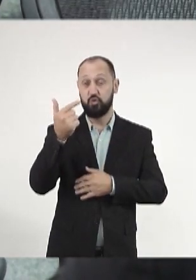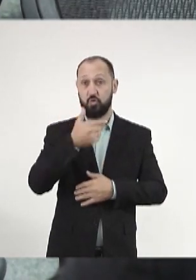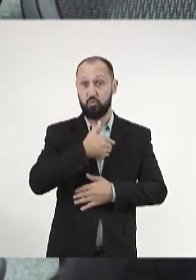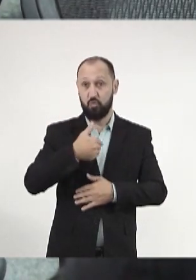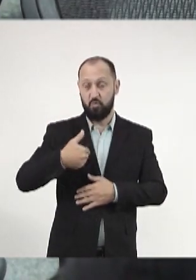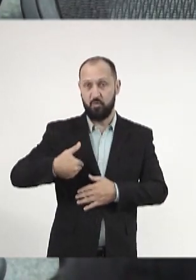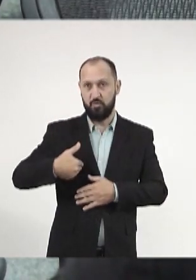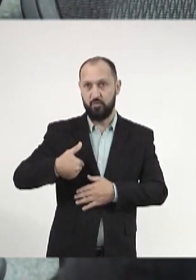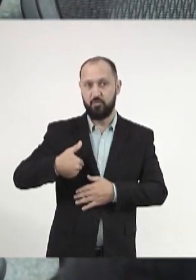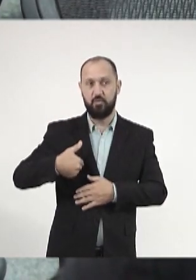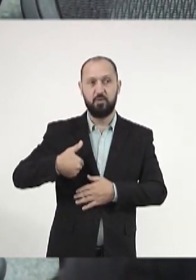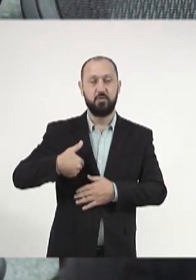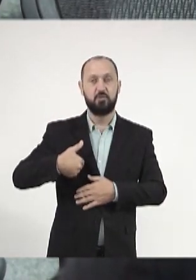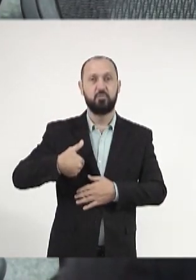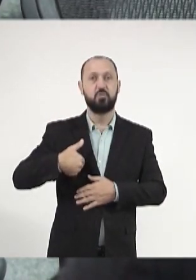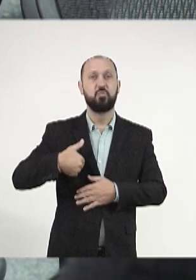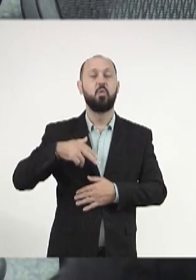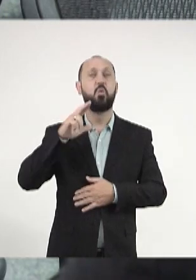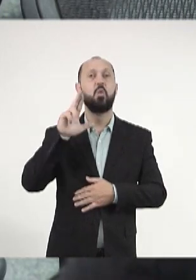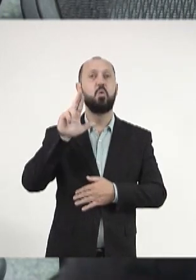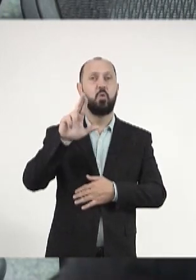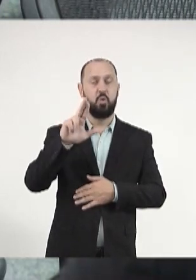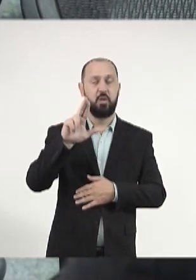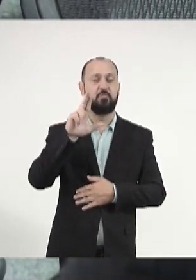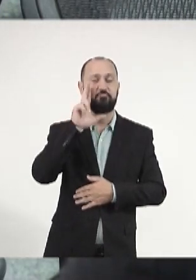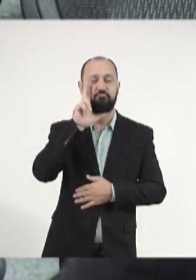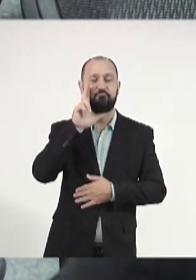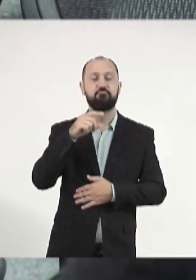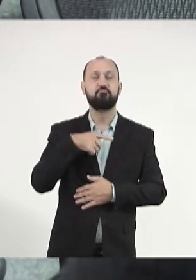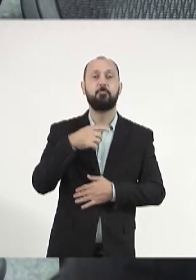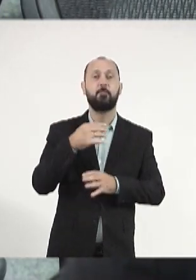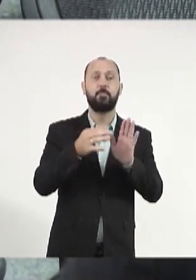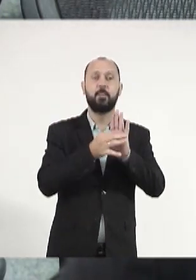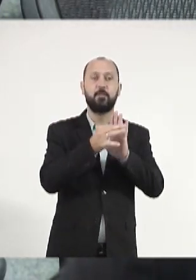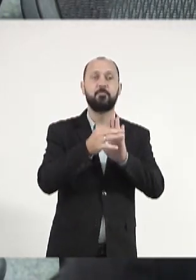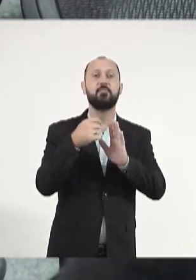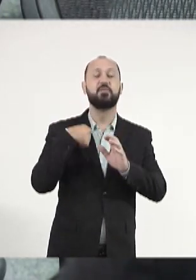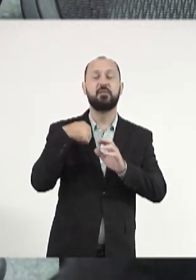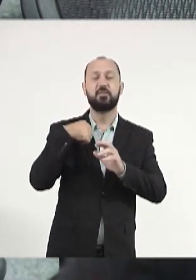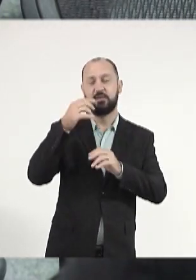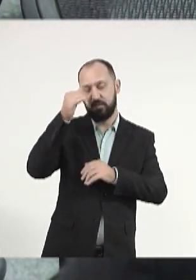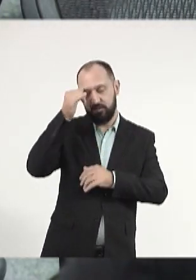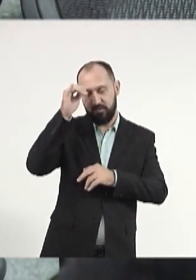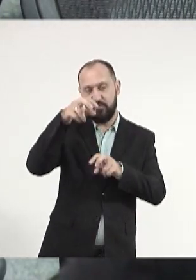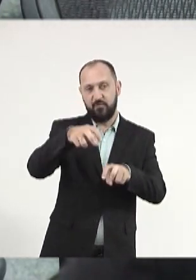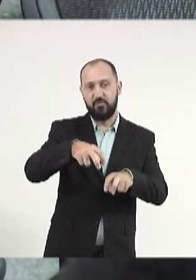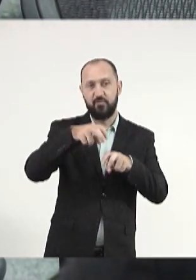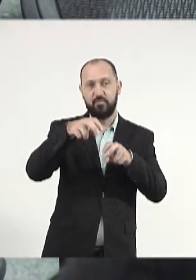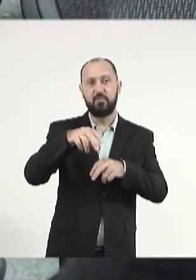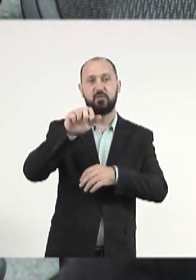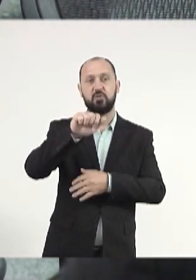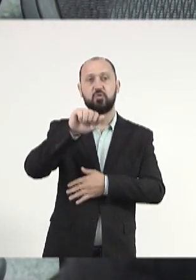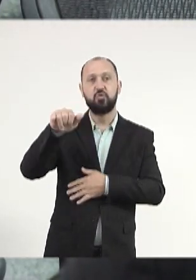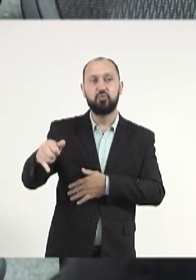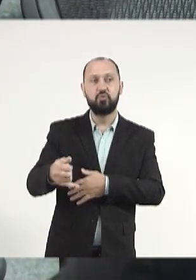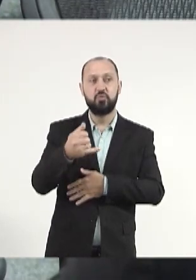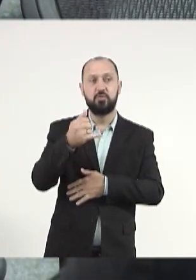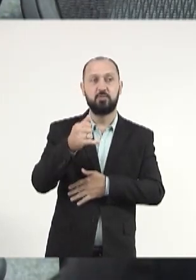Lula, fui procurado pelo preposto da fazenda lá do conflito de Antônio